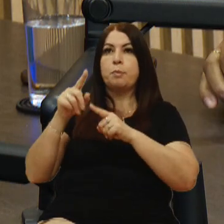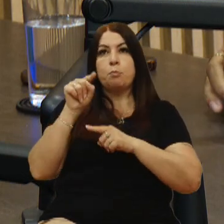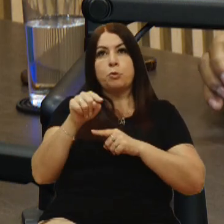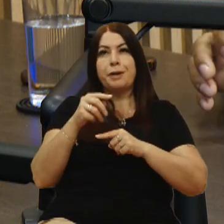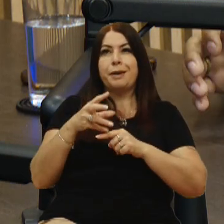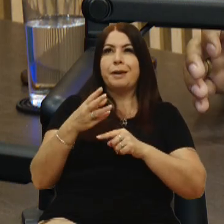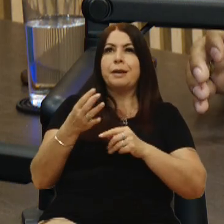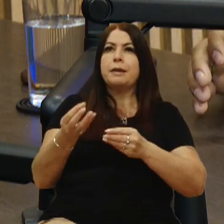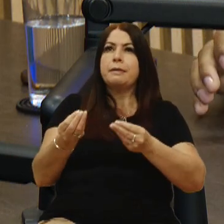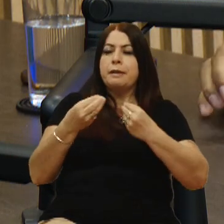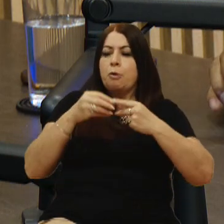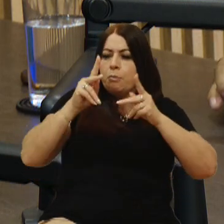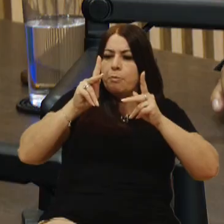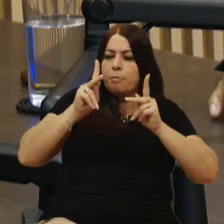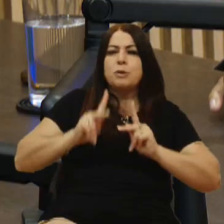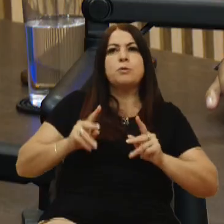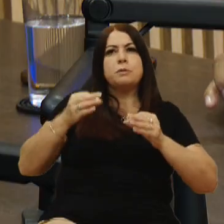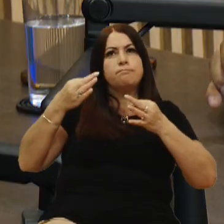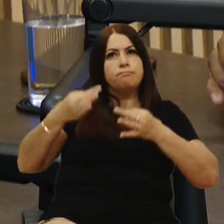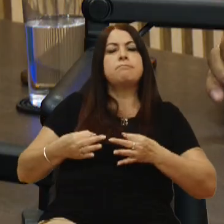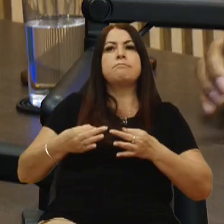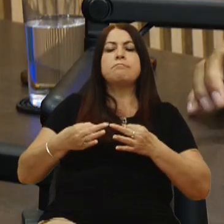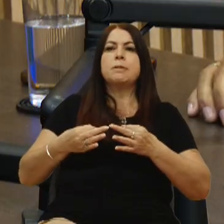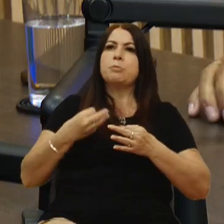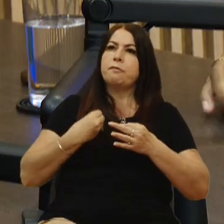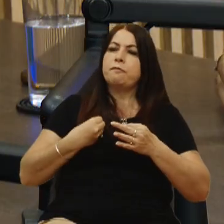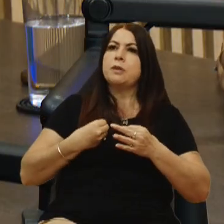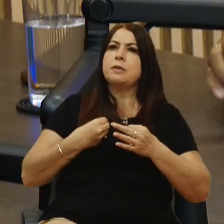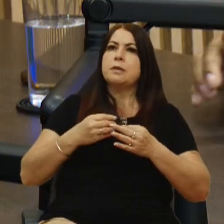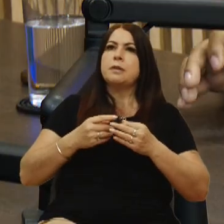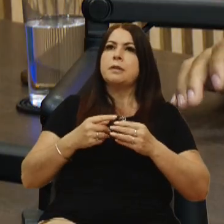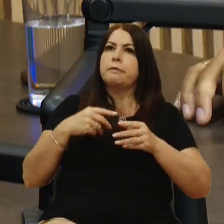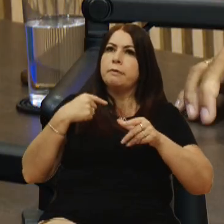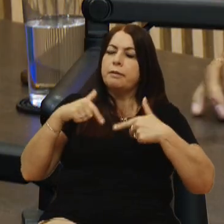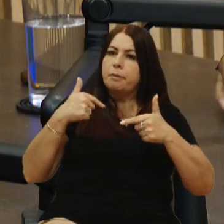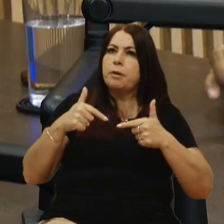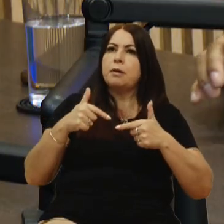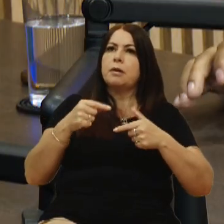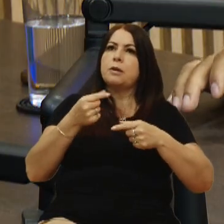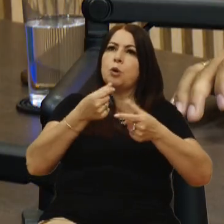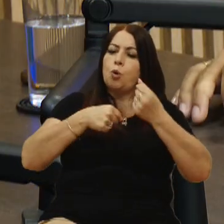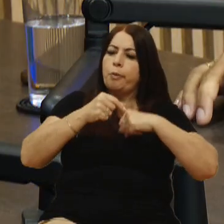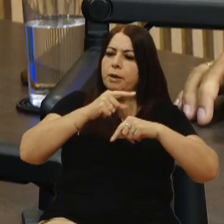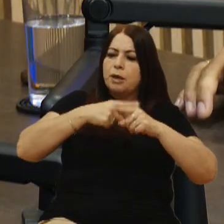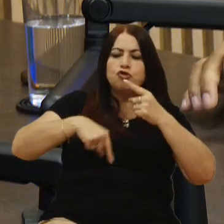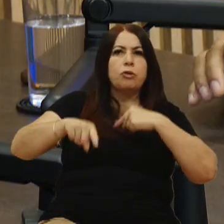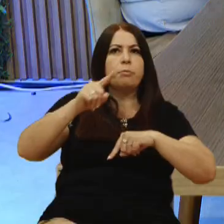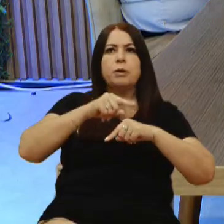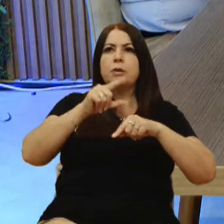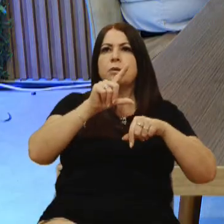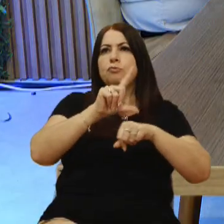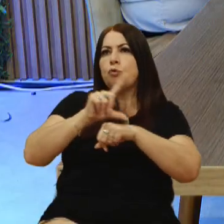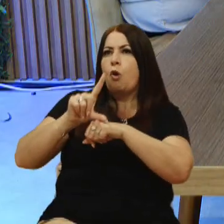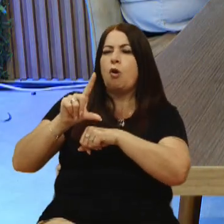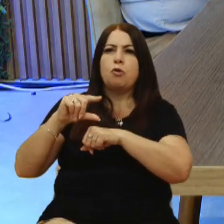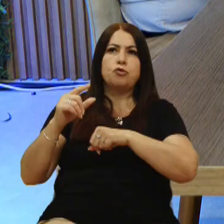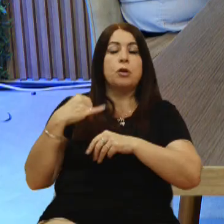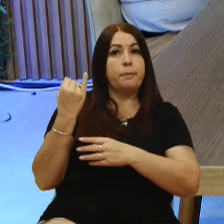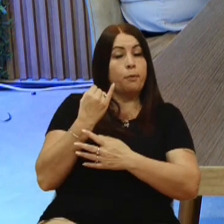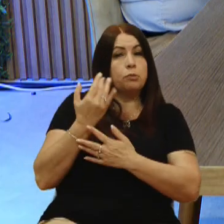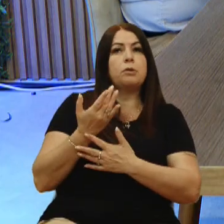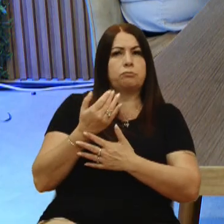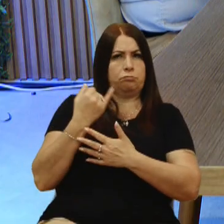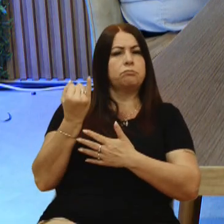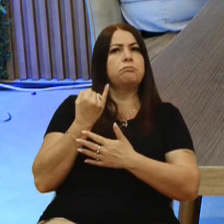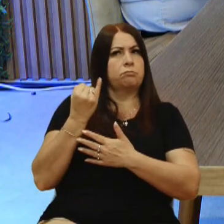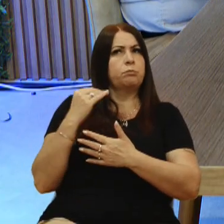traz dignidade, como eu falei anteriormente, e gera emprego, gira a economia local, comércio local, enfim, ela é importante, muito